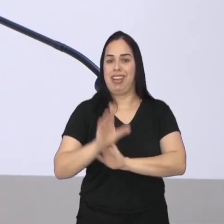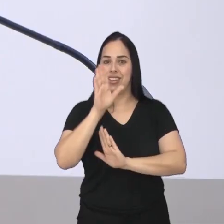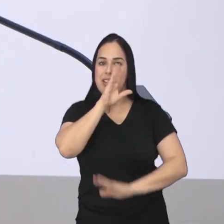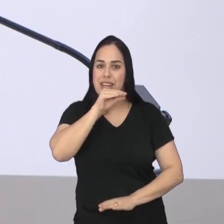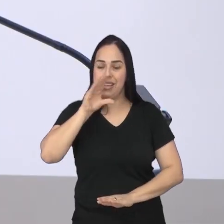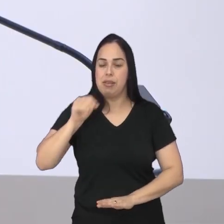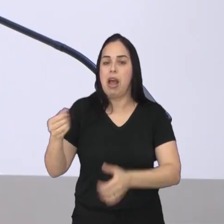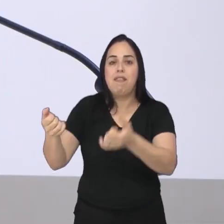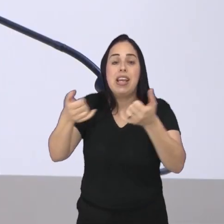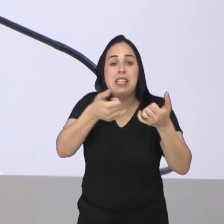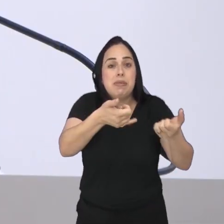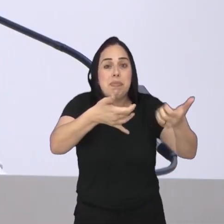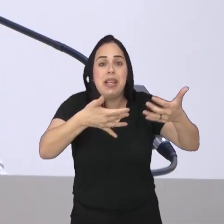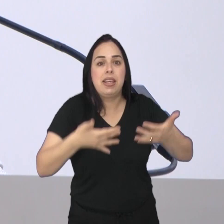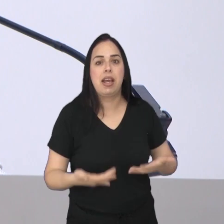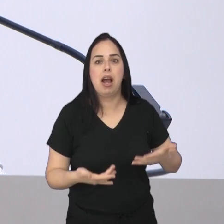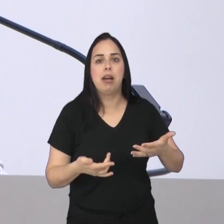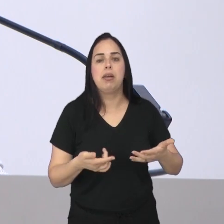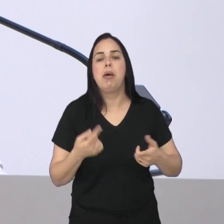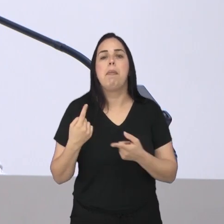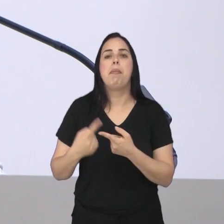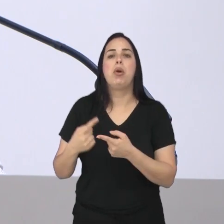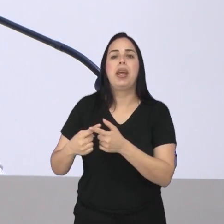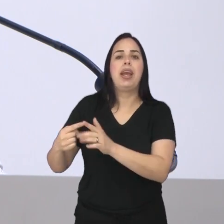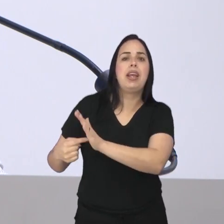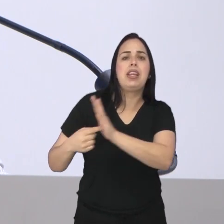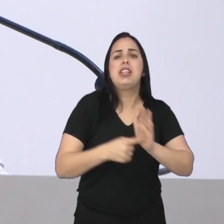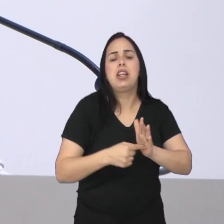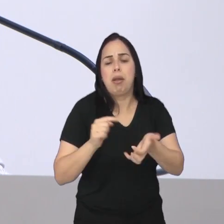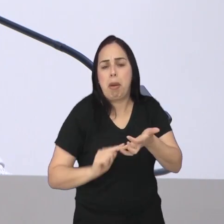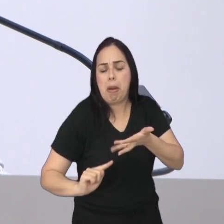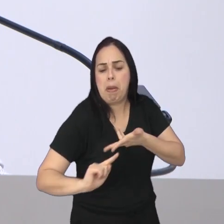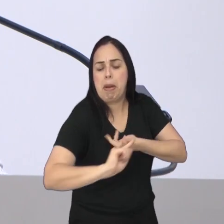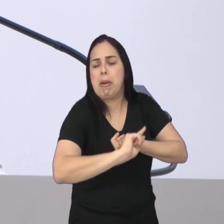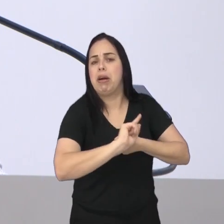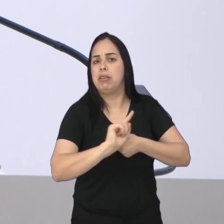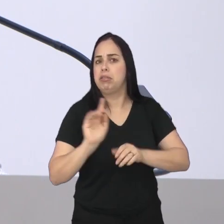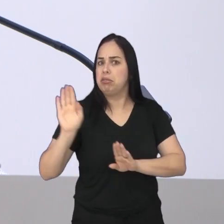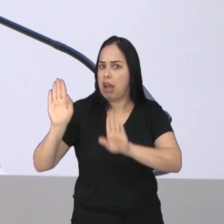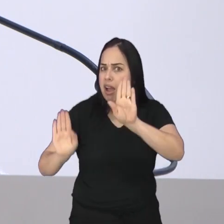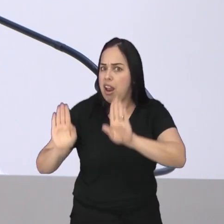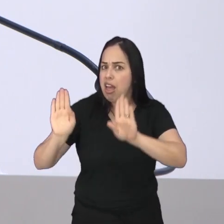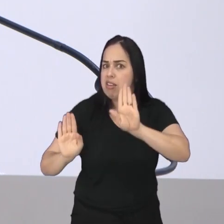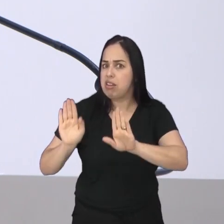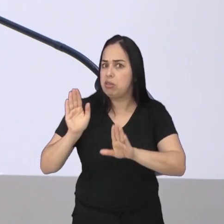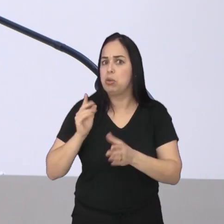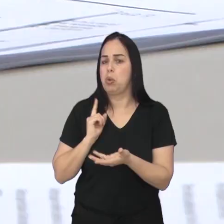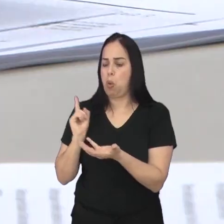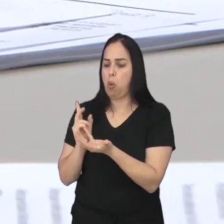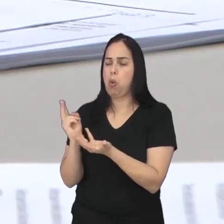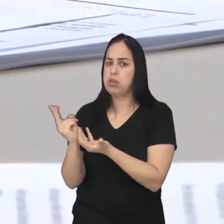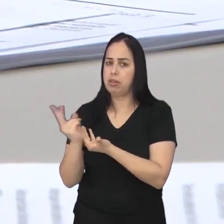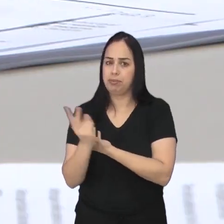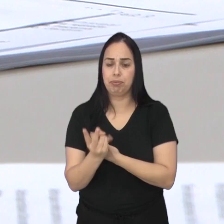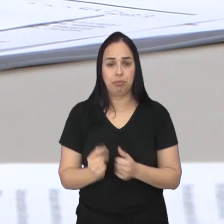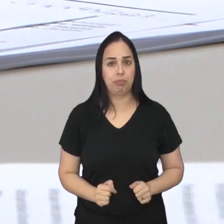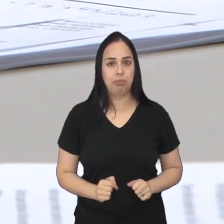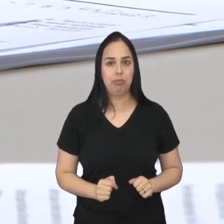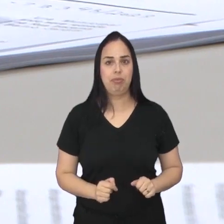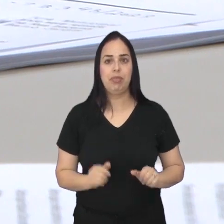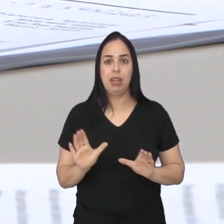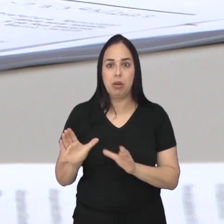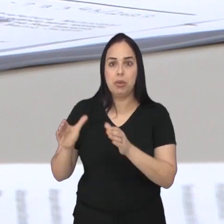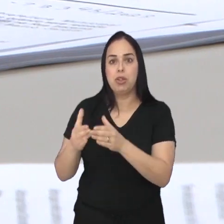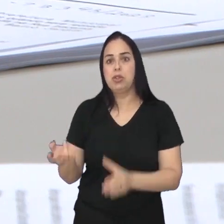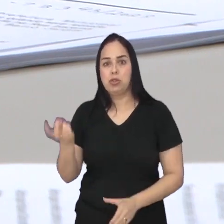para prestar esclarecimentos quanto à possível denúncia de irregularidades na eleição do Conselho Tutelar. A Comissão de Cultura